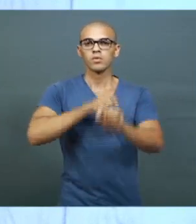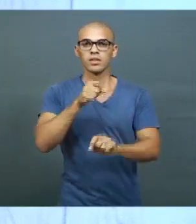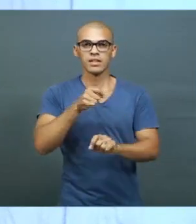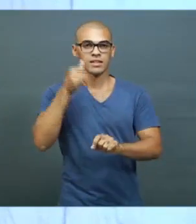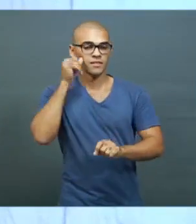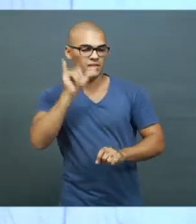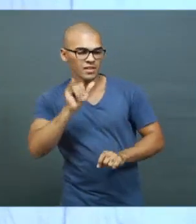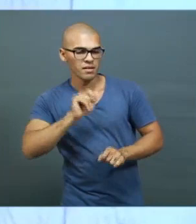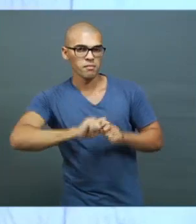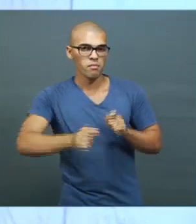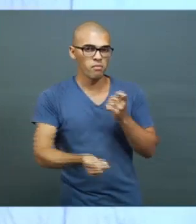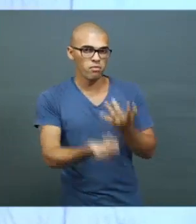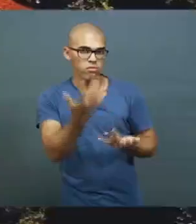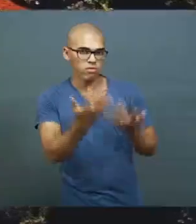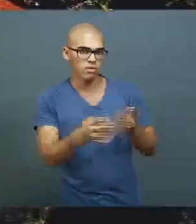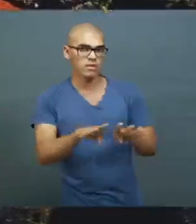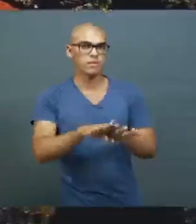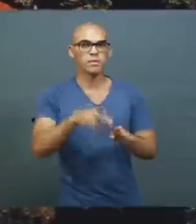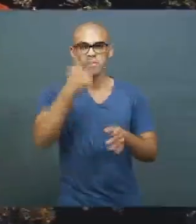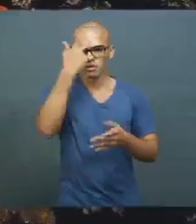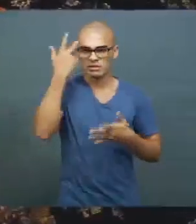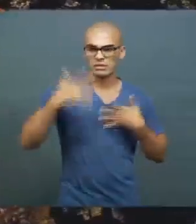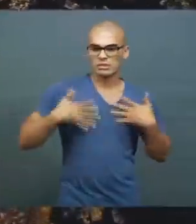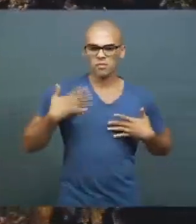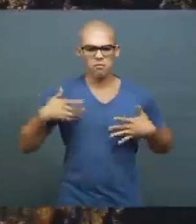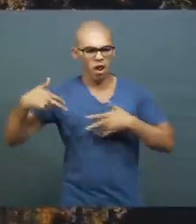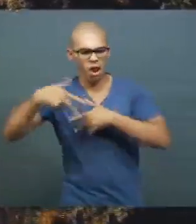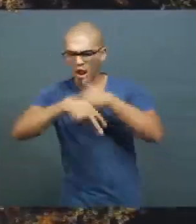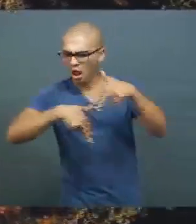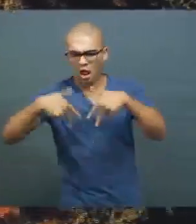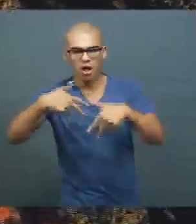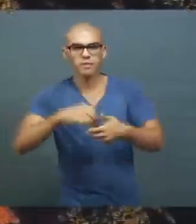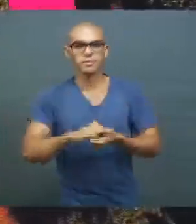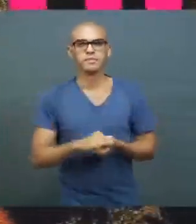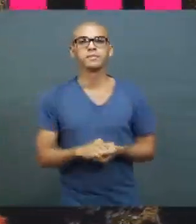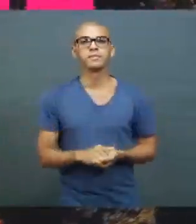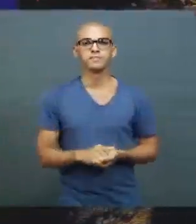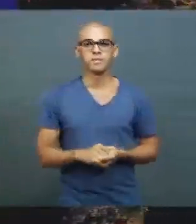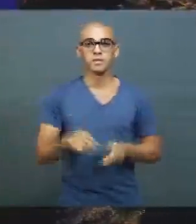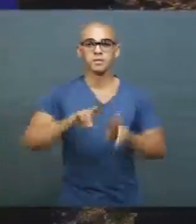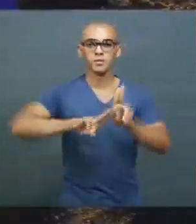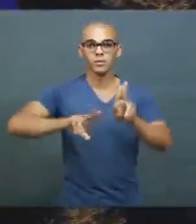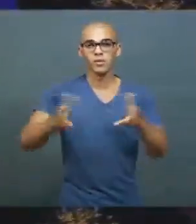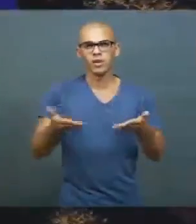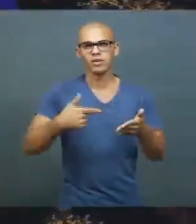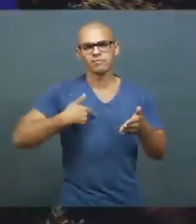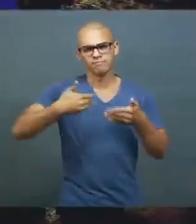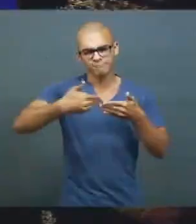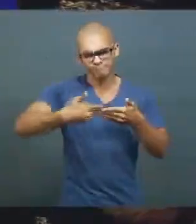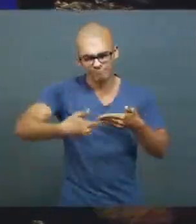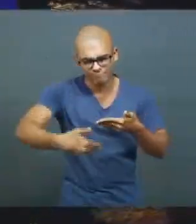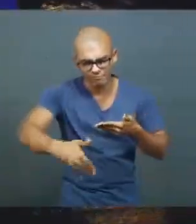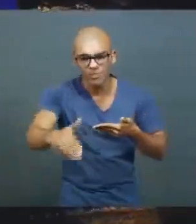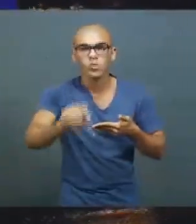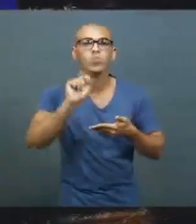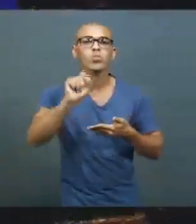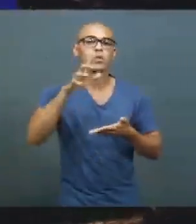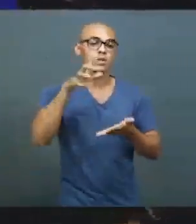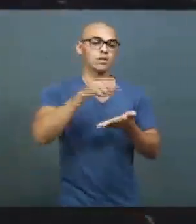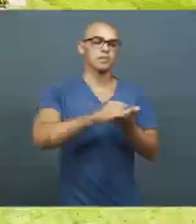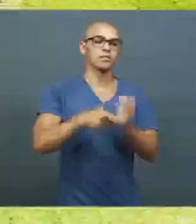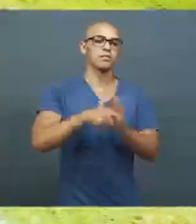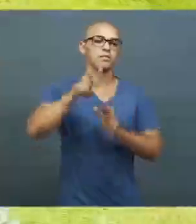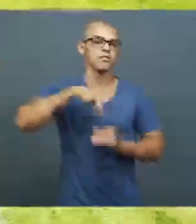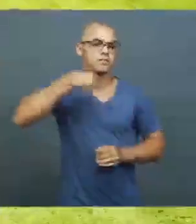A Universidade Federal de Uberlândia prorrogou o prazo de inscrição para o vestibular 2019, segundo semestre. Os interessados